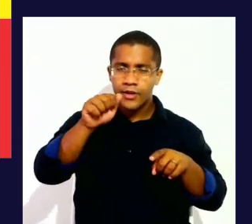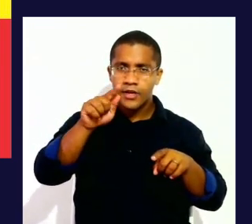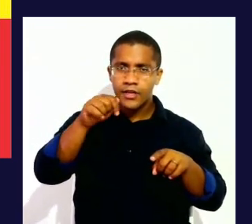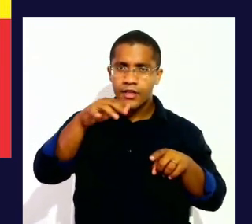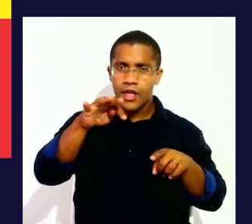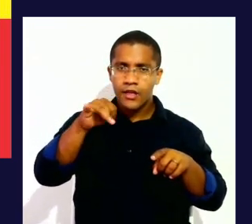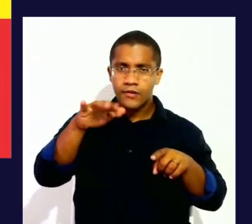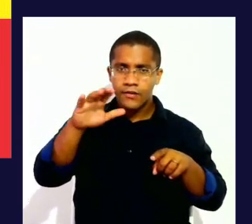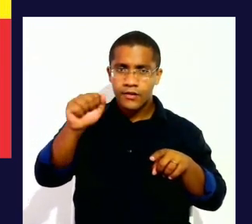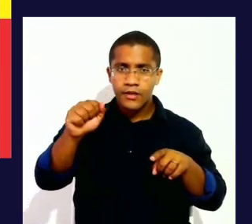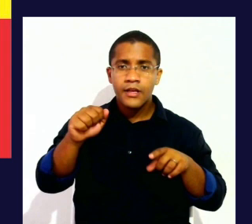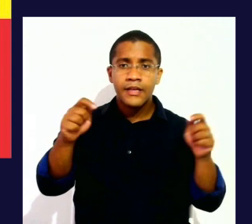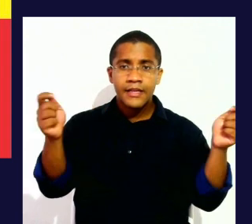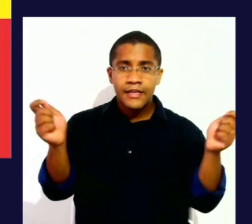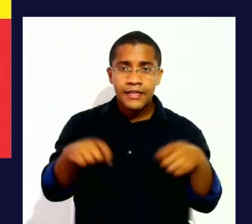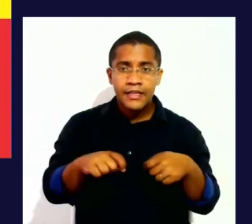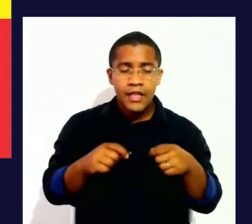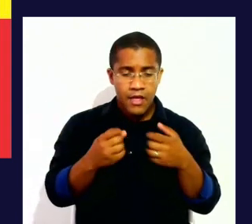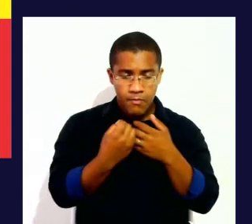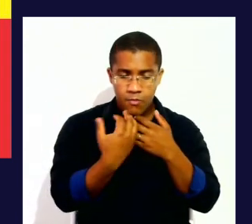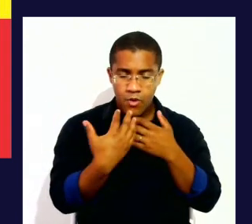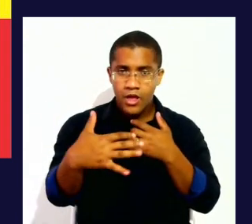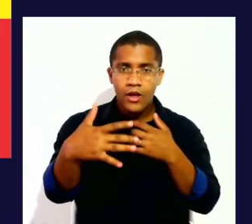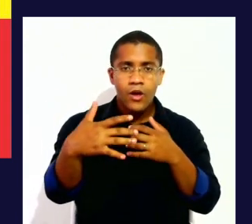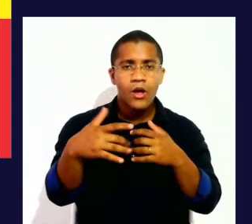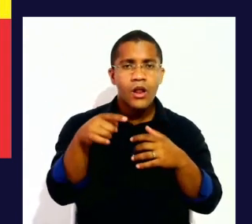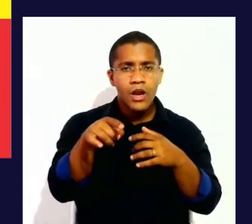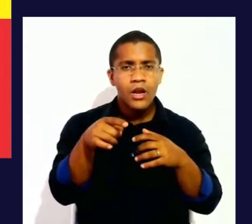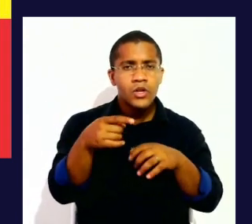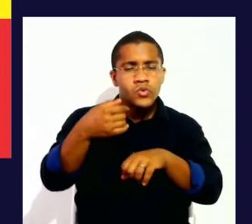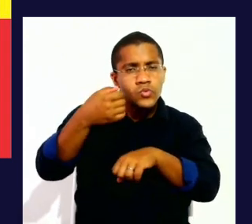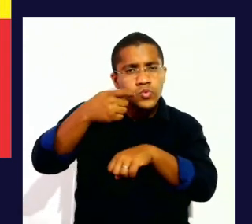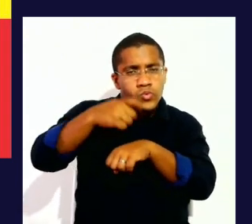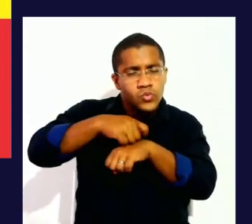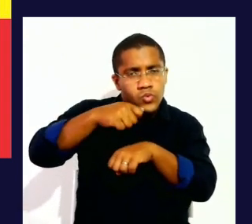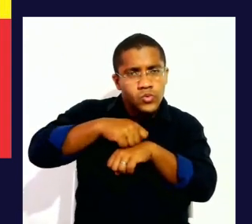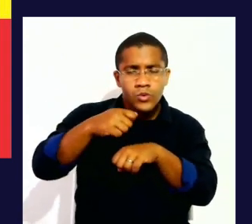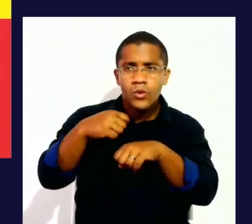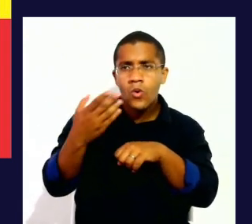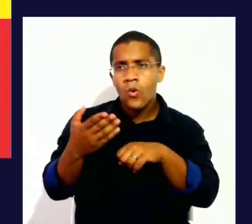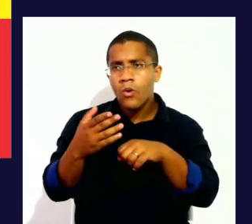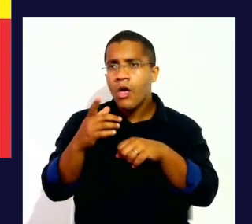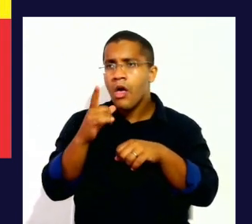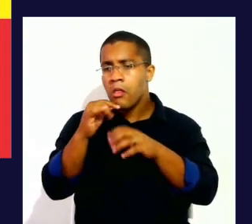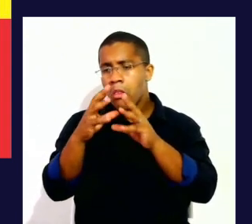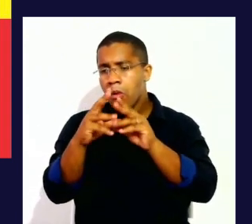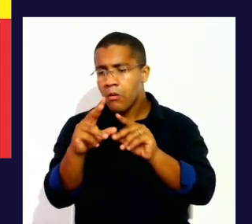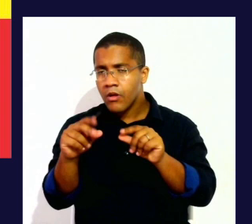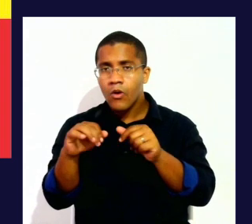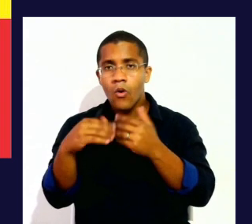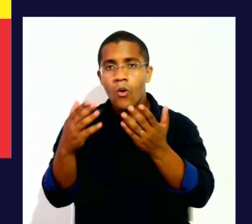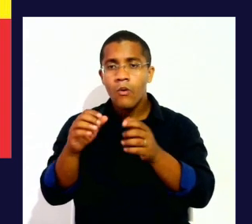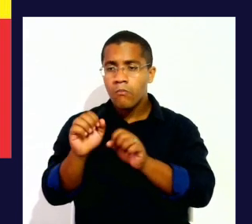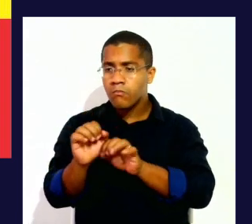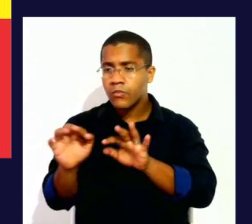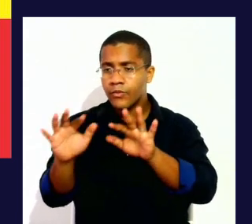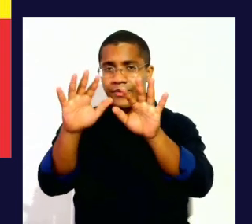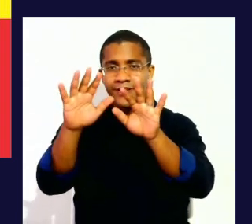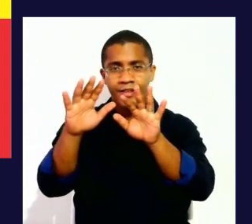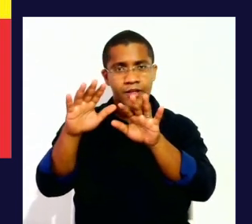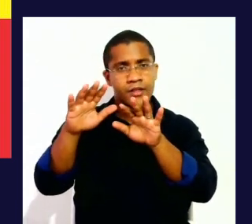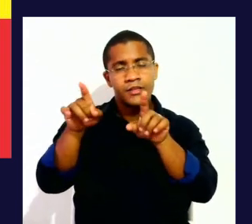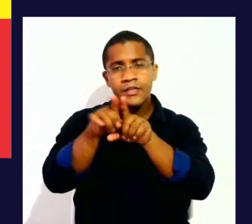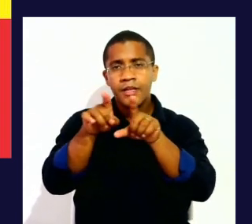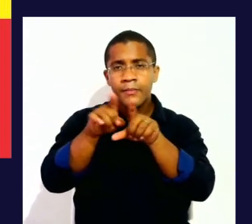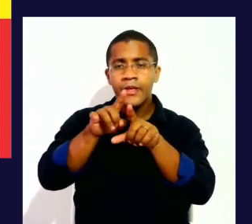se propagar através de corpos sólidos, ou líquidos, ou também gasosos, e particularmente no vácuo,